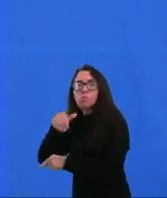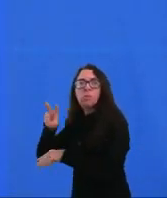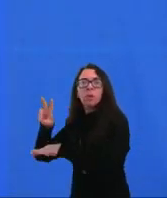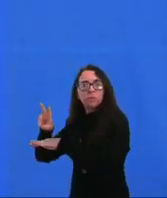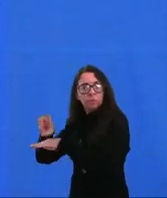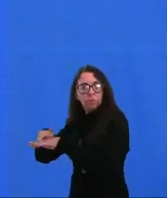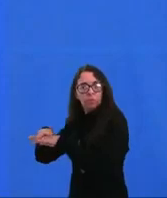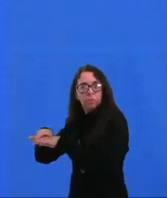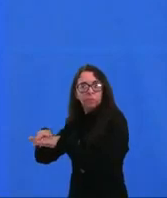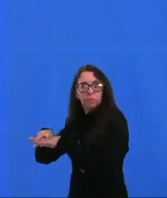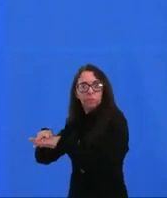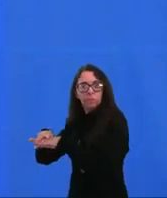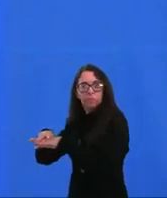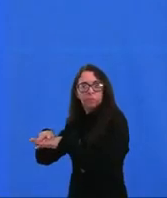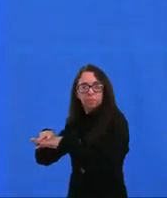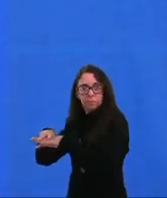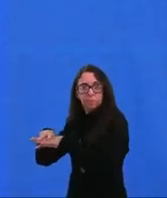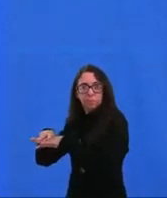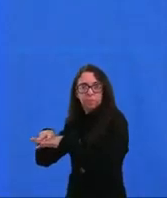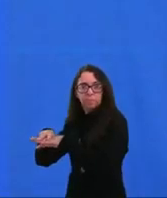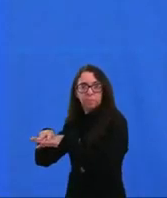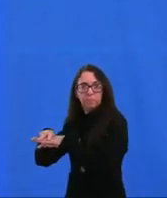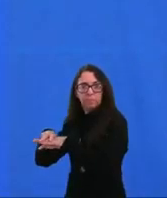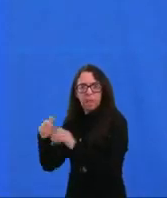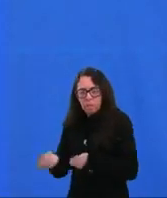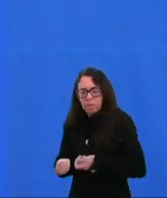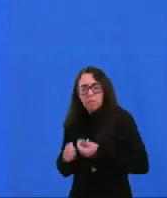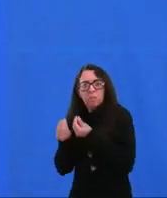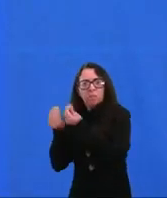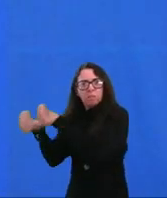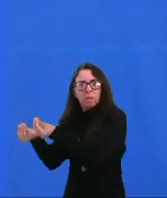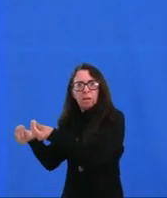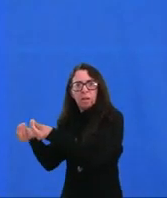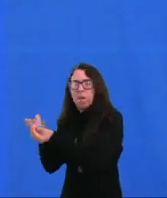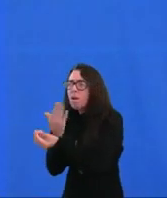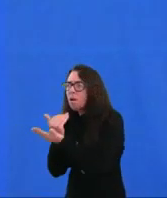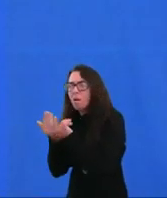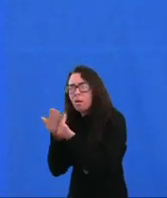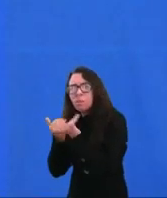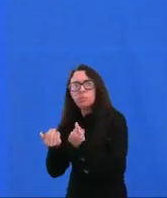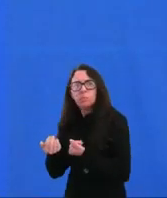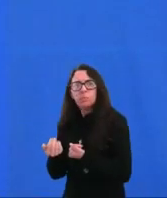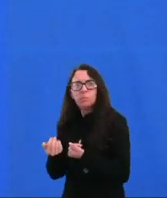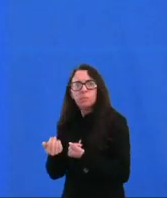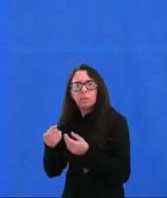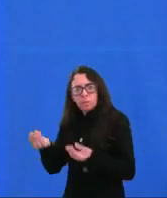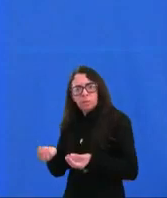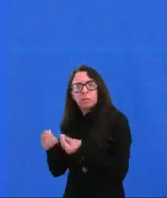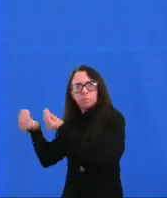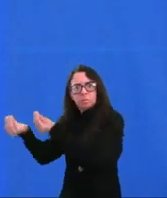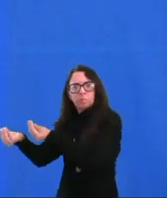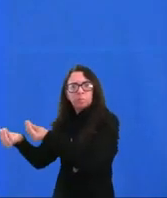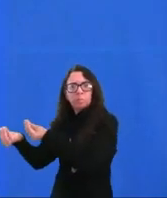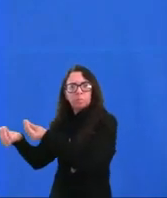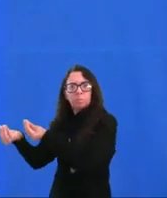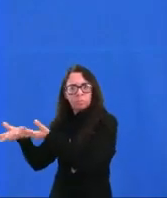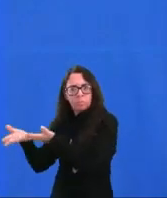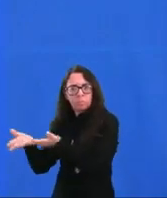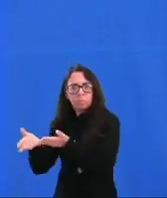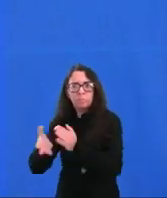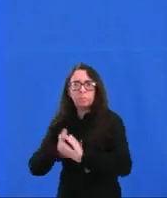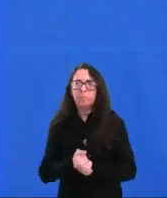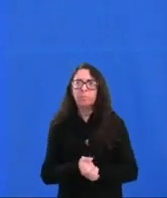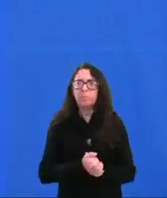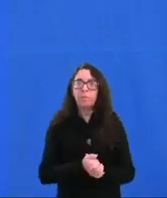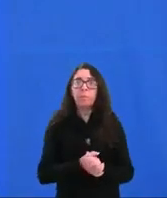7 homens de boa reputação e cheios do Espírito Santo. Então, a preocupação daquela igreja era colocar alguém